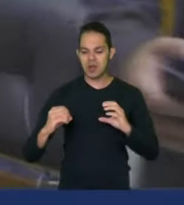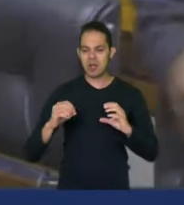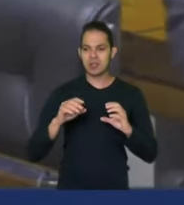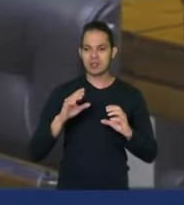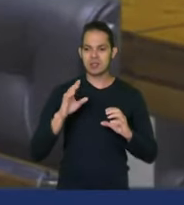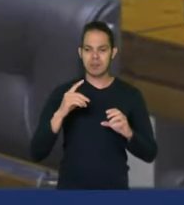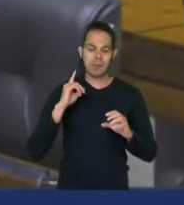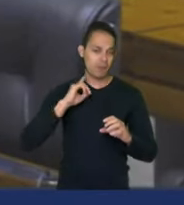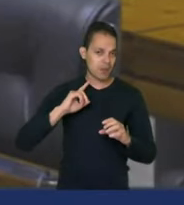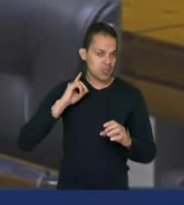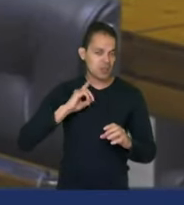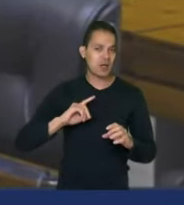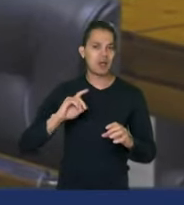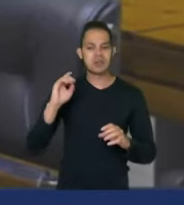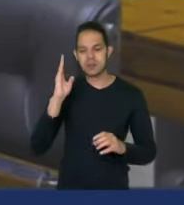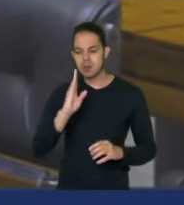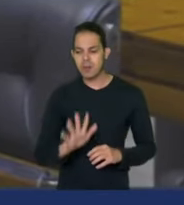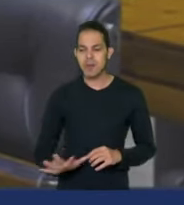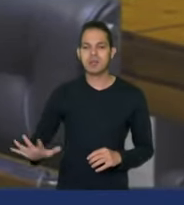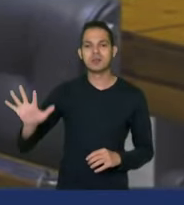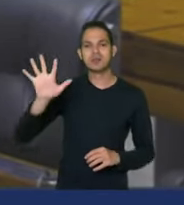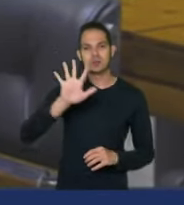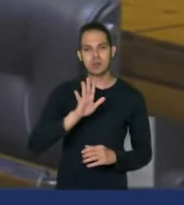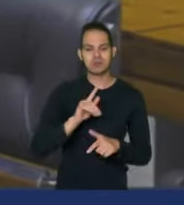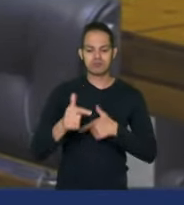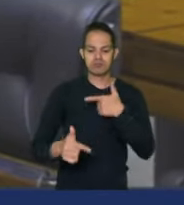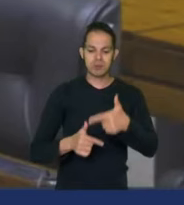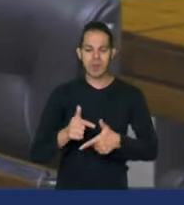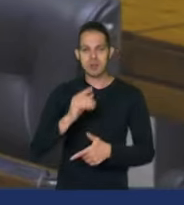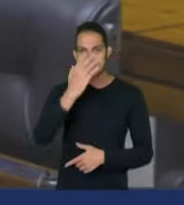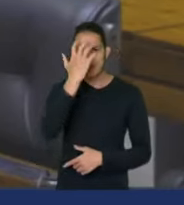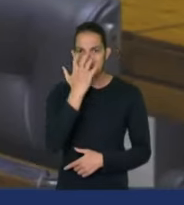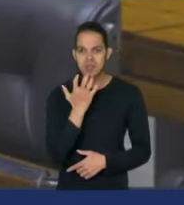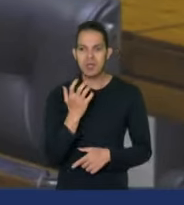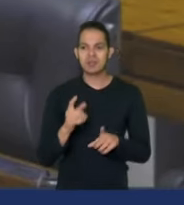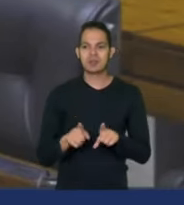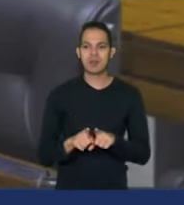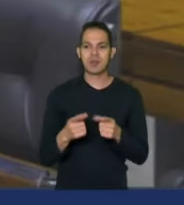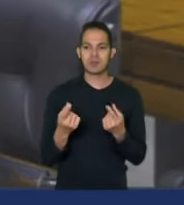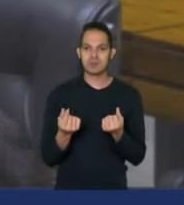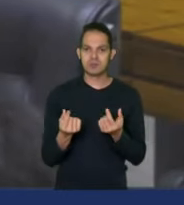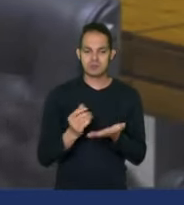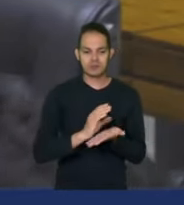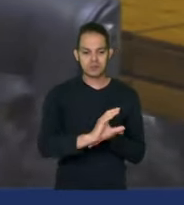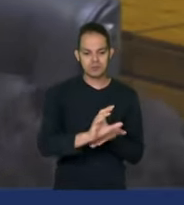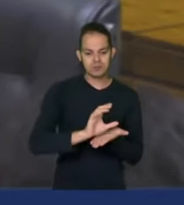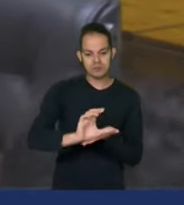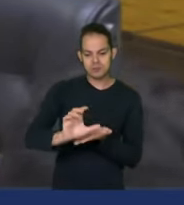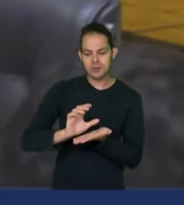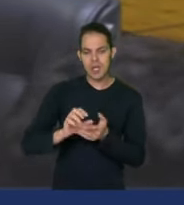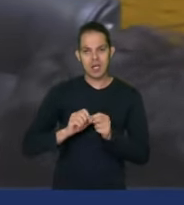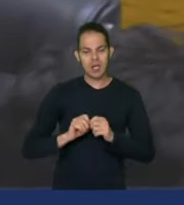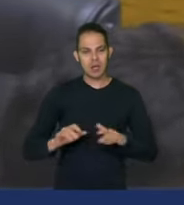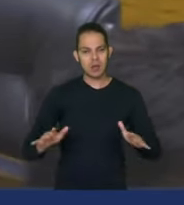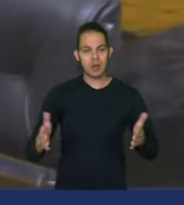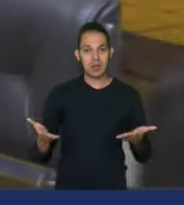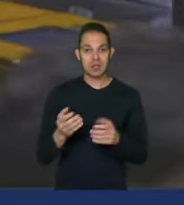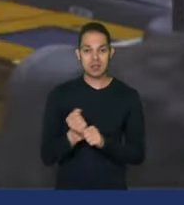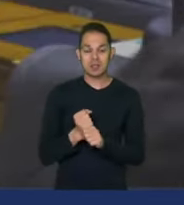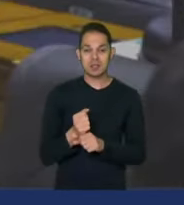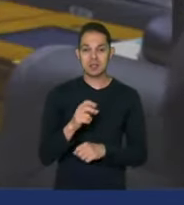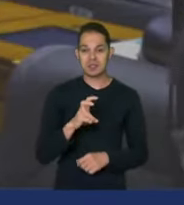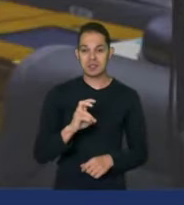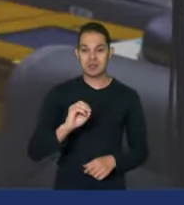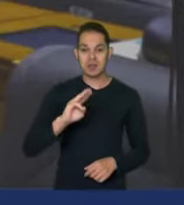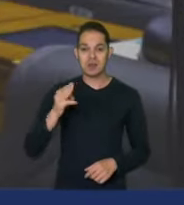Brasil, procurar fazê-lo com seriedade, procurar destinar os recursos. Esse ano chegamos aí à casa de mais de 50